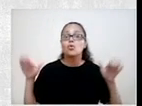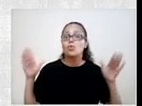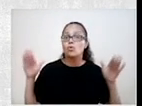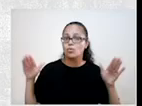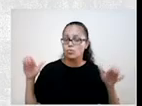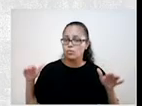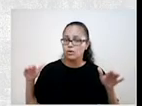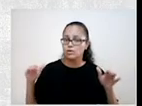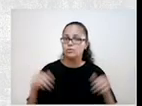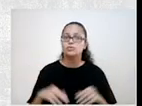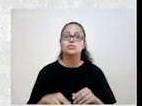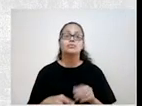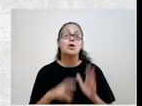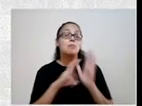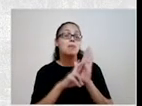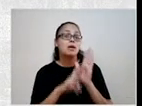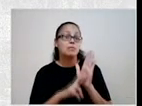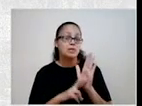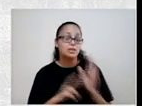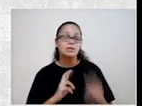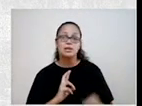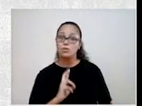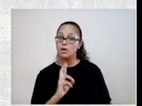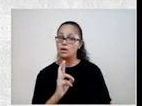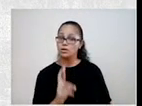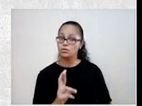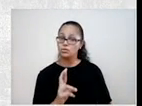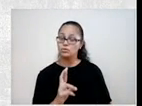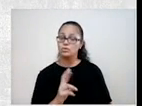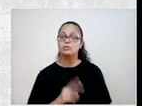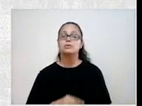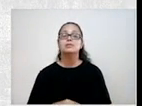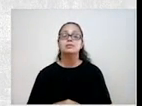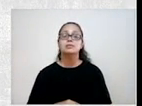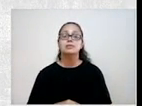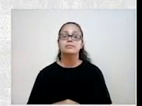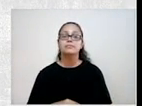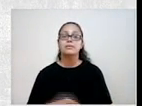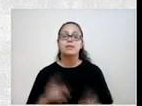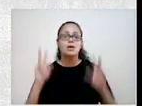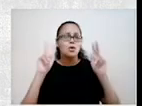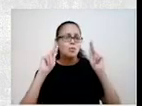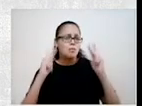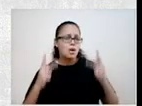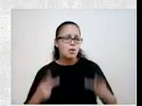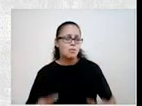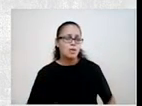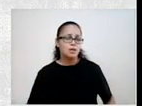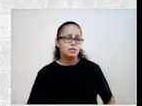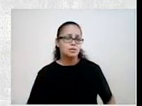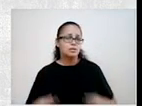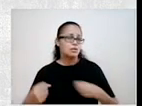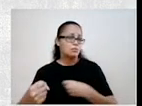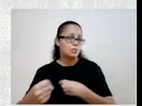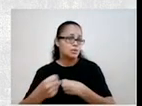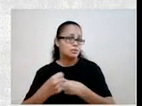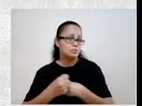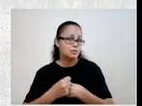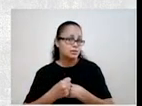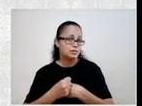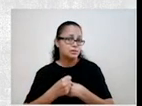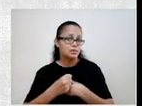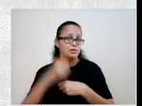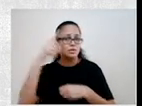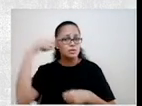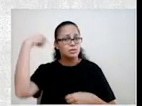representação religiosa, mas que traz uma humanização, né? Uma proximidade entre a